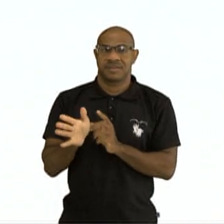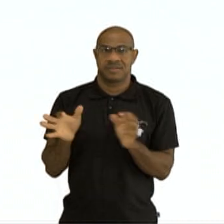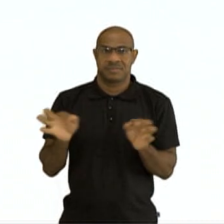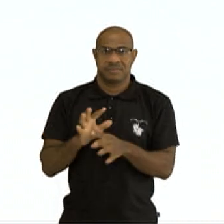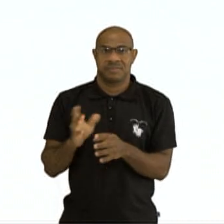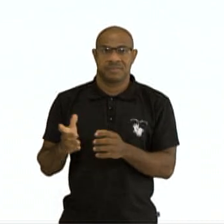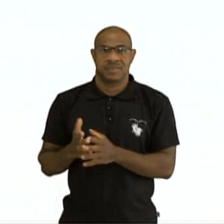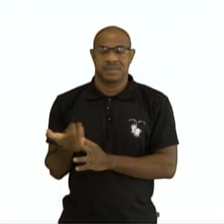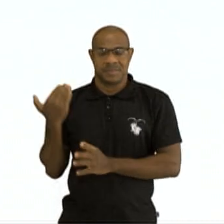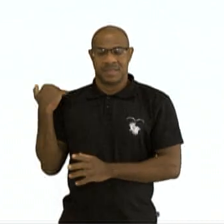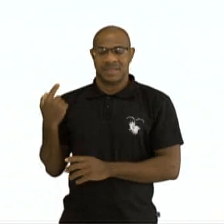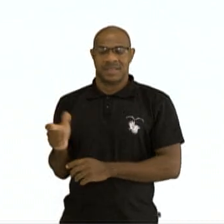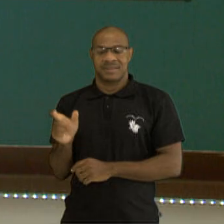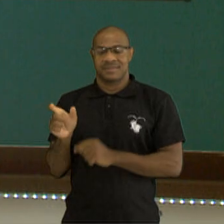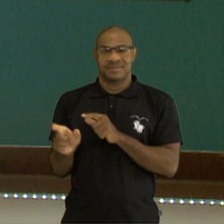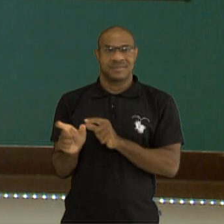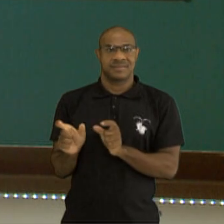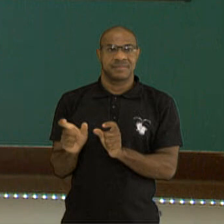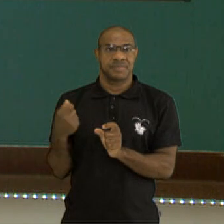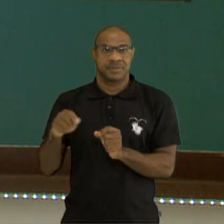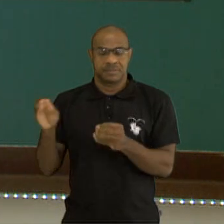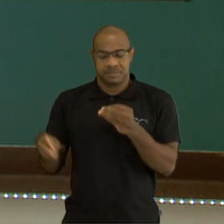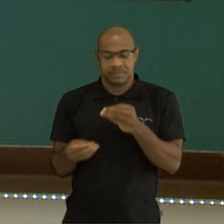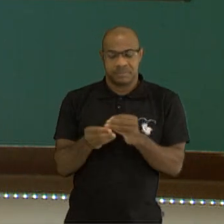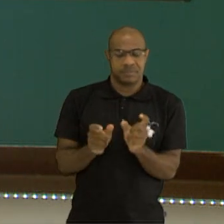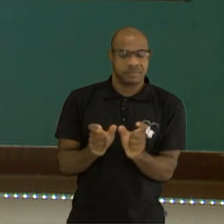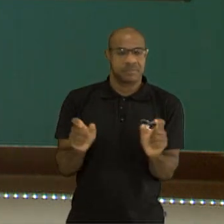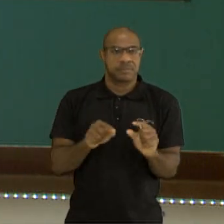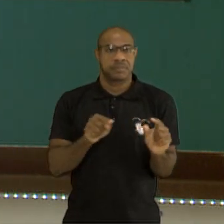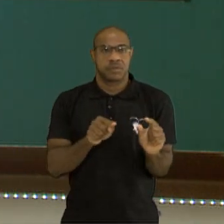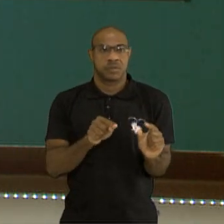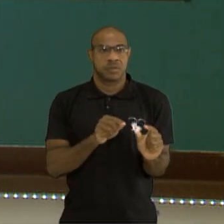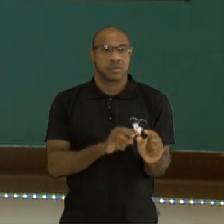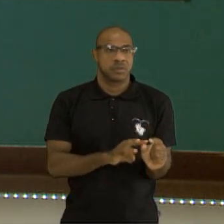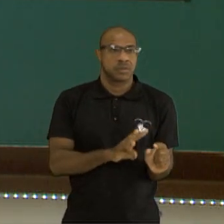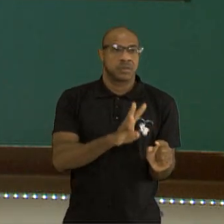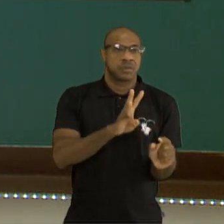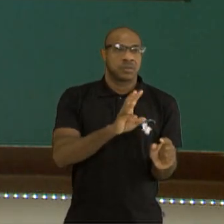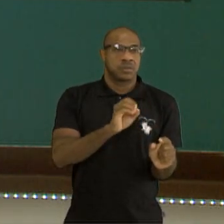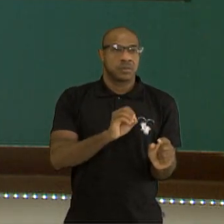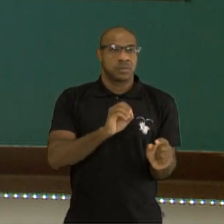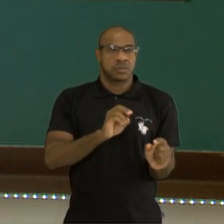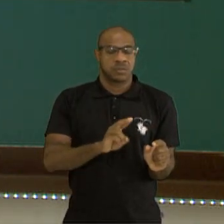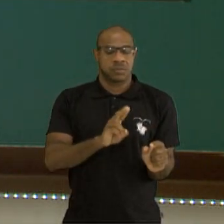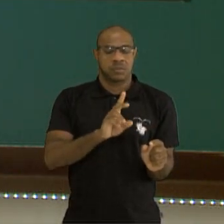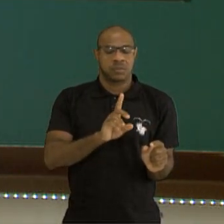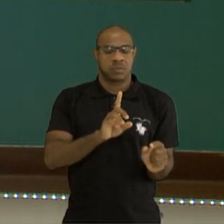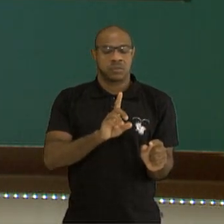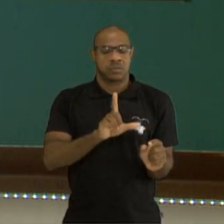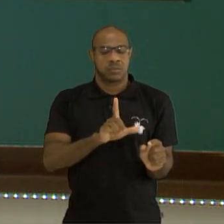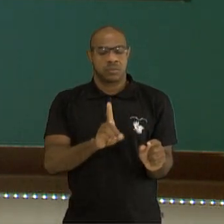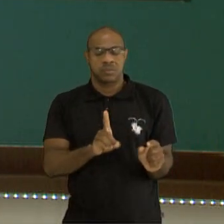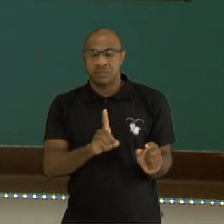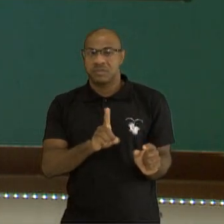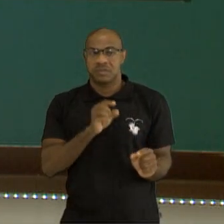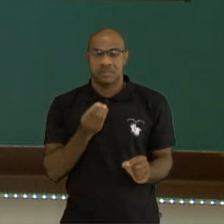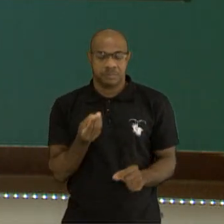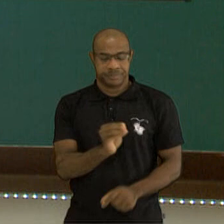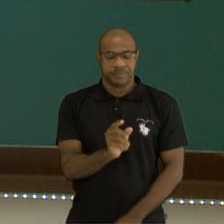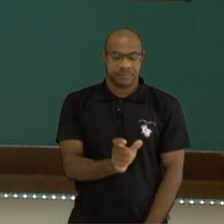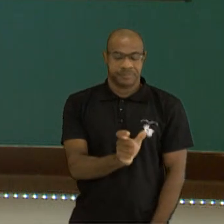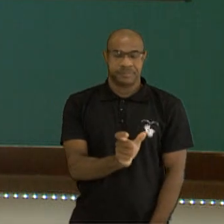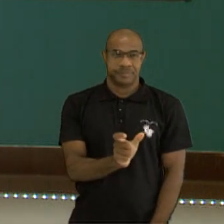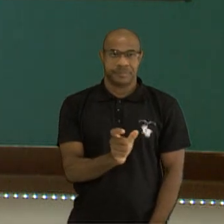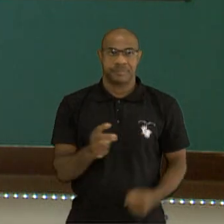no passado, né? Então você precisa colocar aqui o would. Eu lembro que no parênteses estava um not, indicando que teria que ser